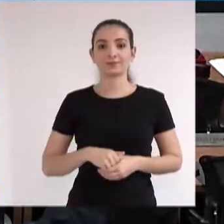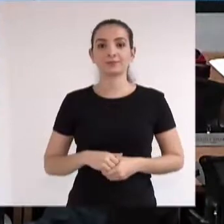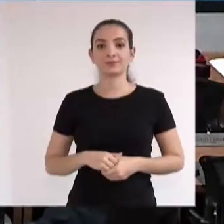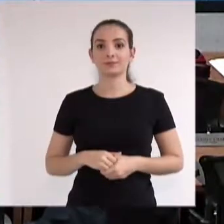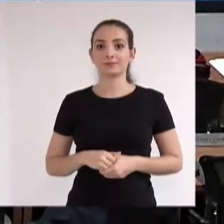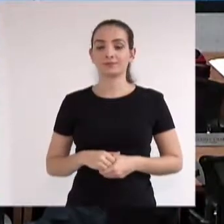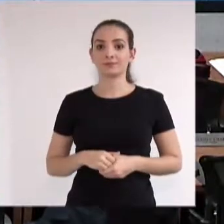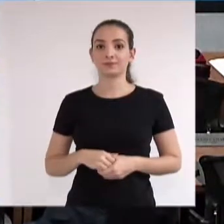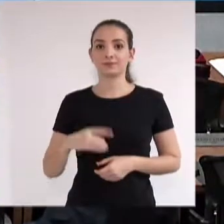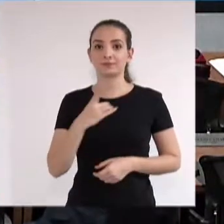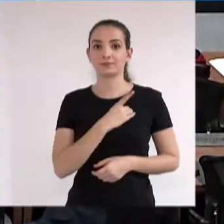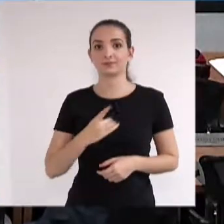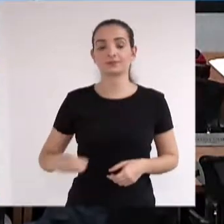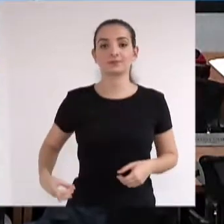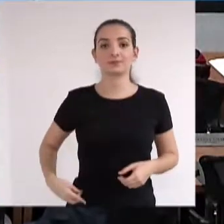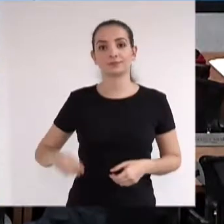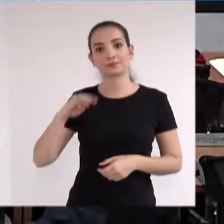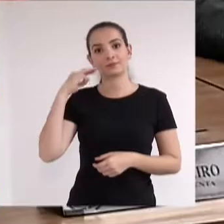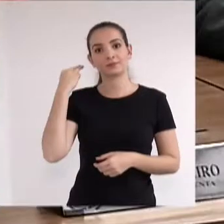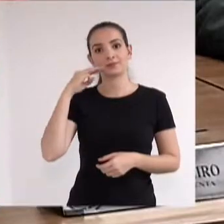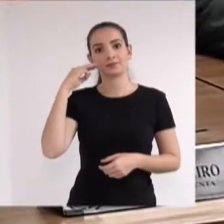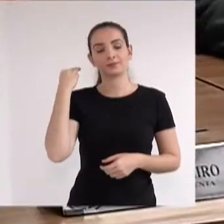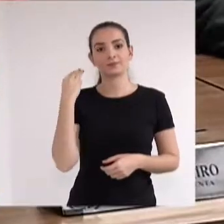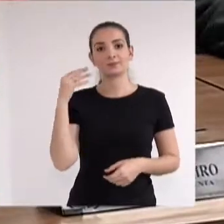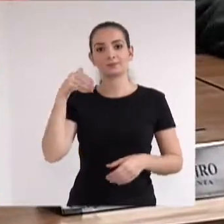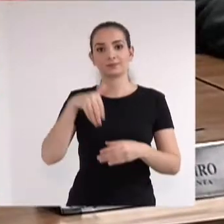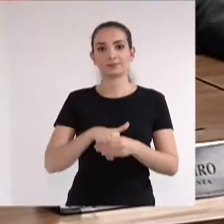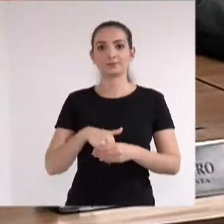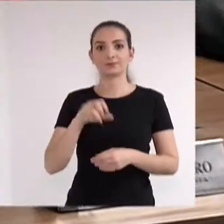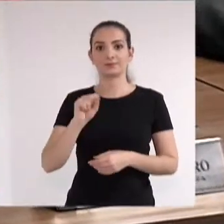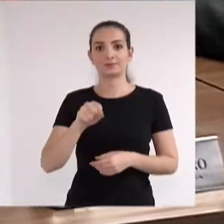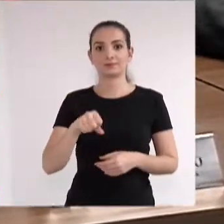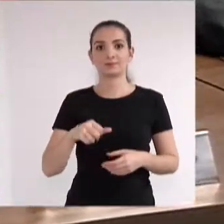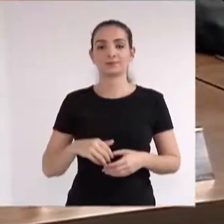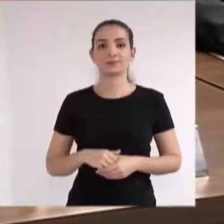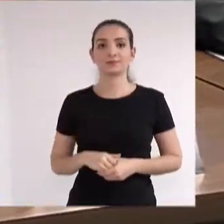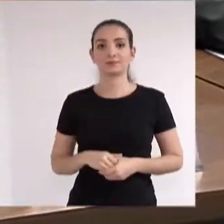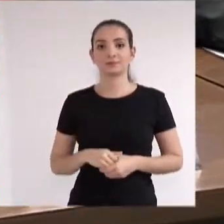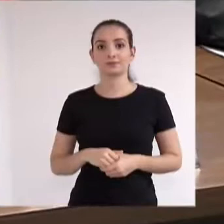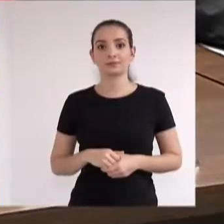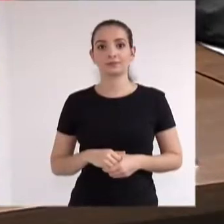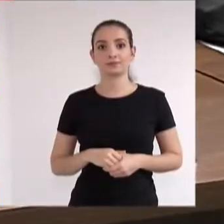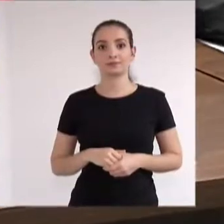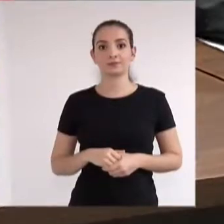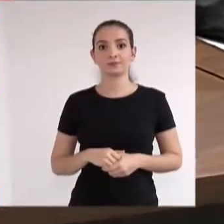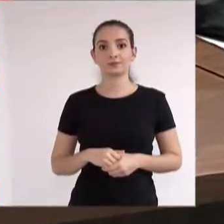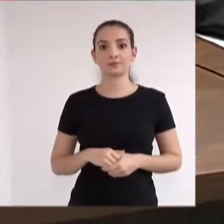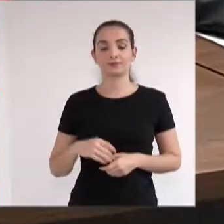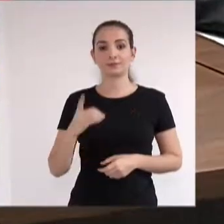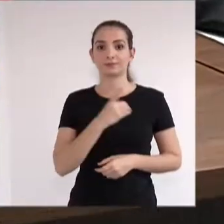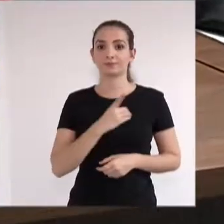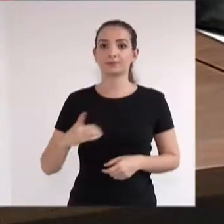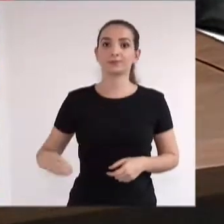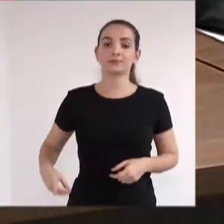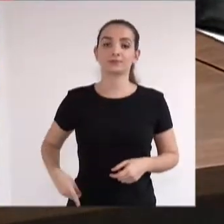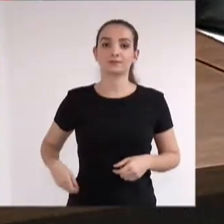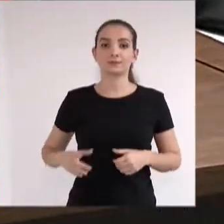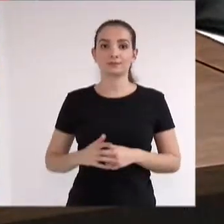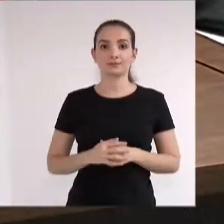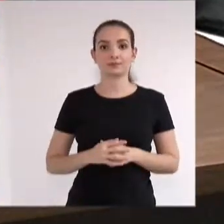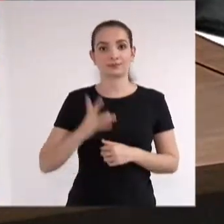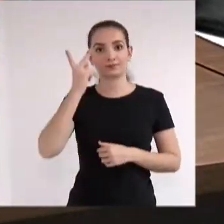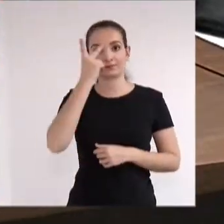sim. Deputada Mara Caseiro. Deputada Mara Caseiro, vota sim. Deputado Maurício